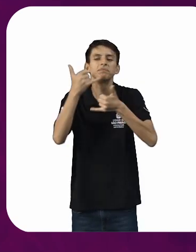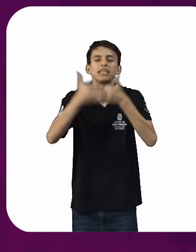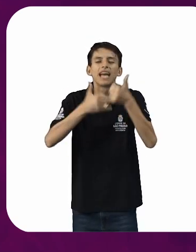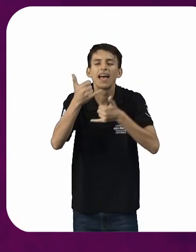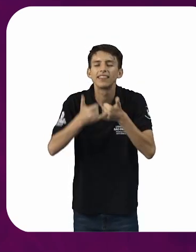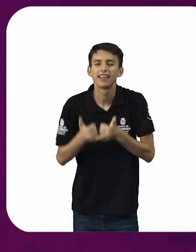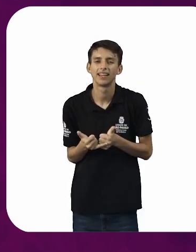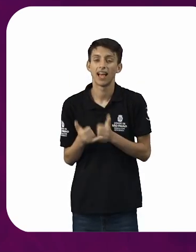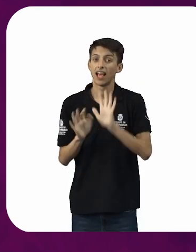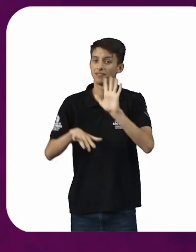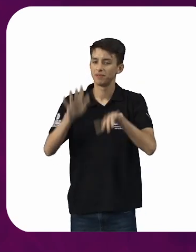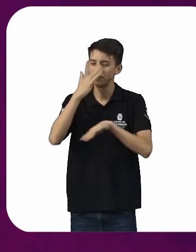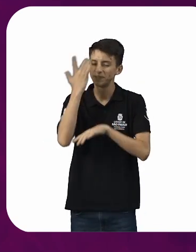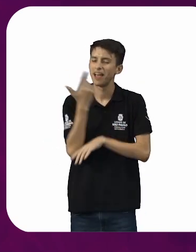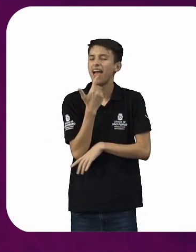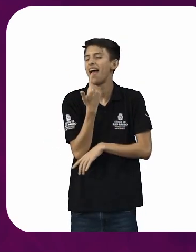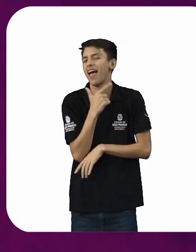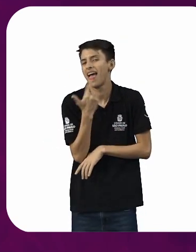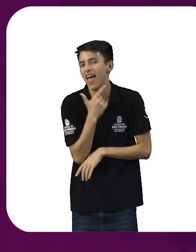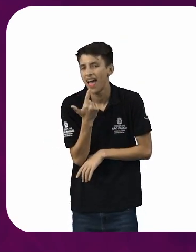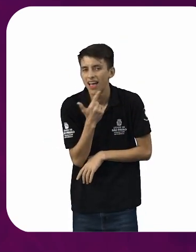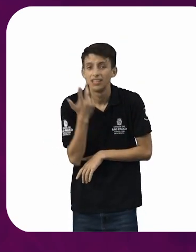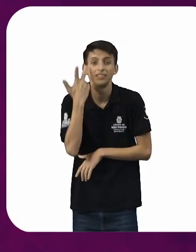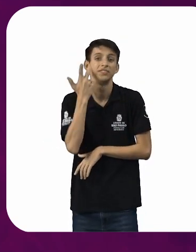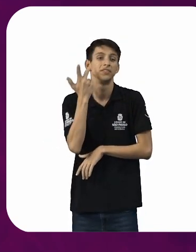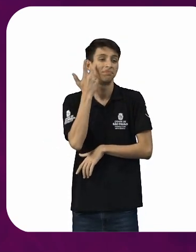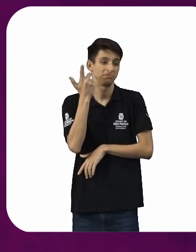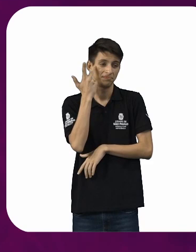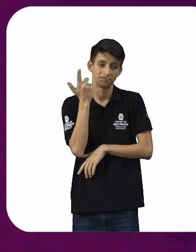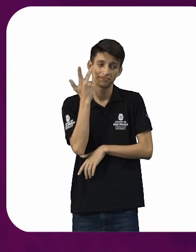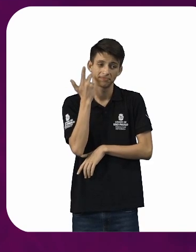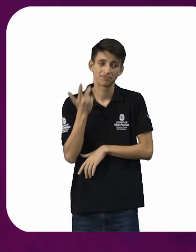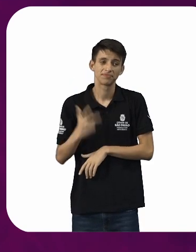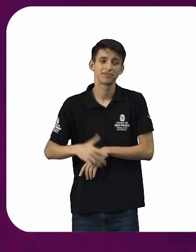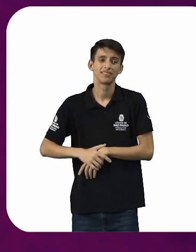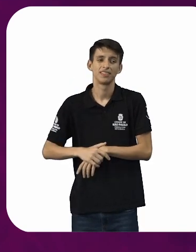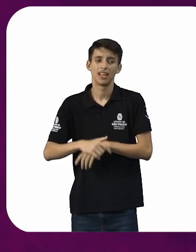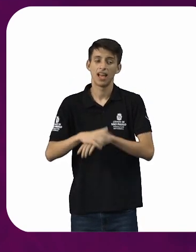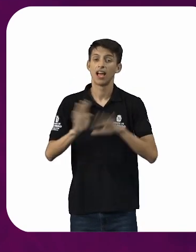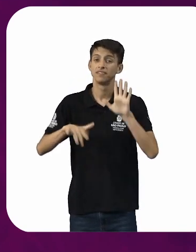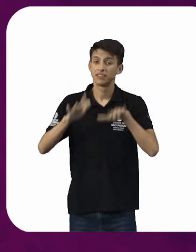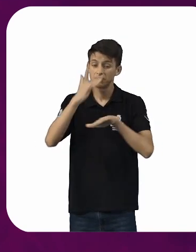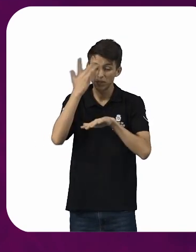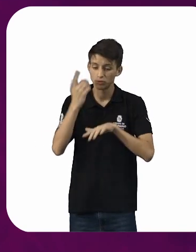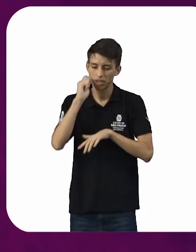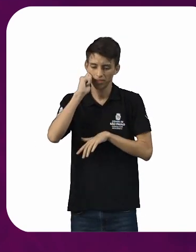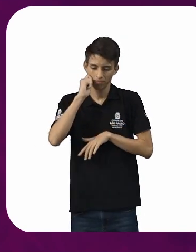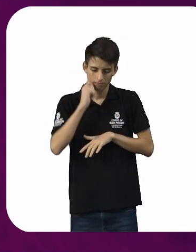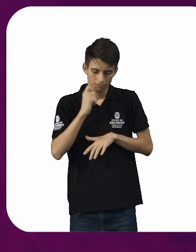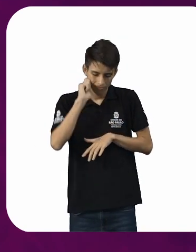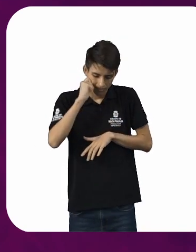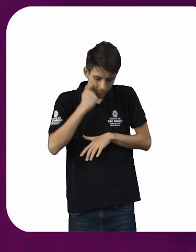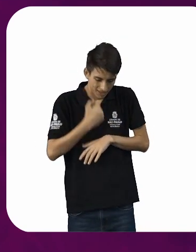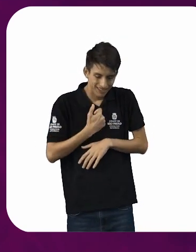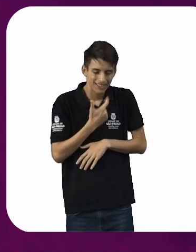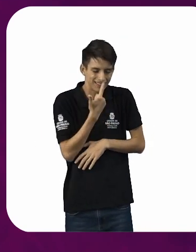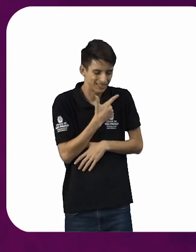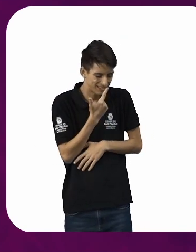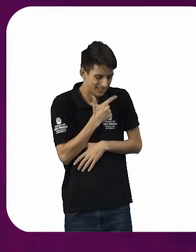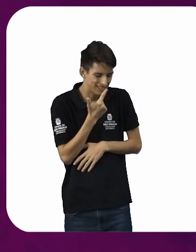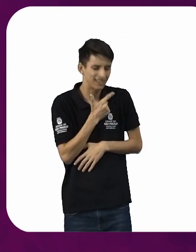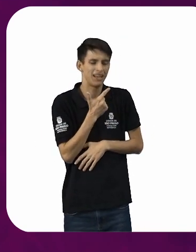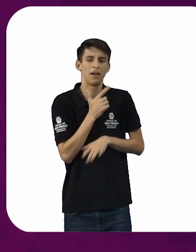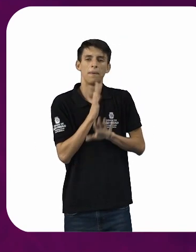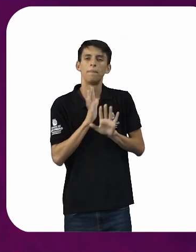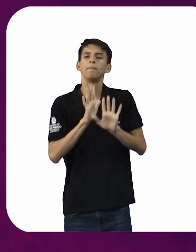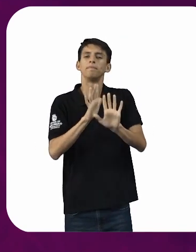Aquele que as pessoas ao redor riem e, às vezes, até a própria vítima, constrangida, prefere rir para não ter que ir para uma postura de enfrentamento. Então,